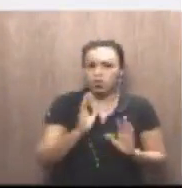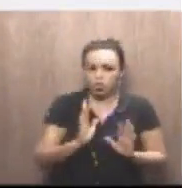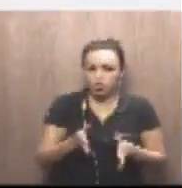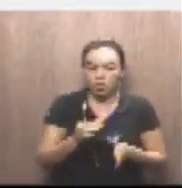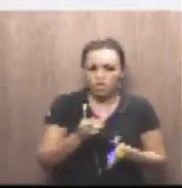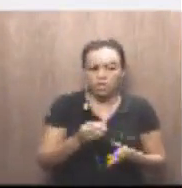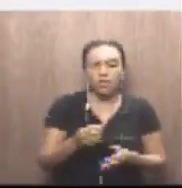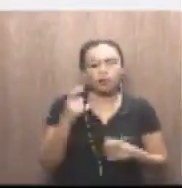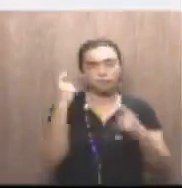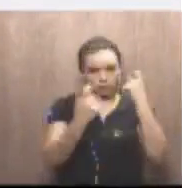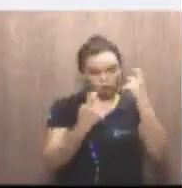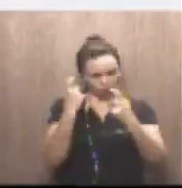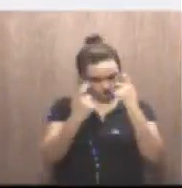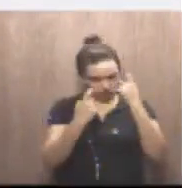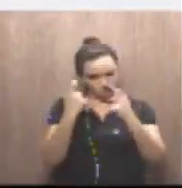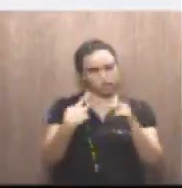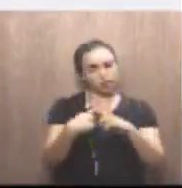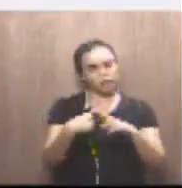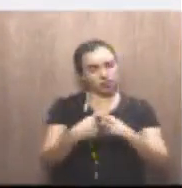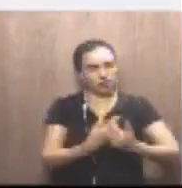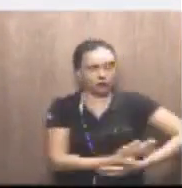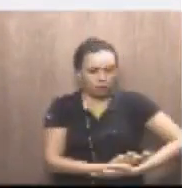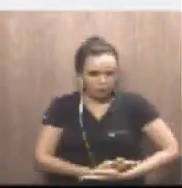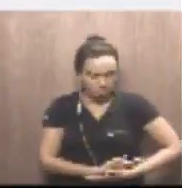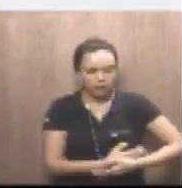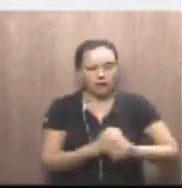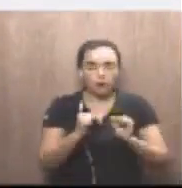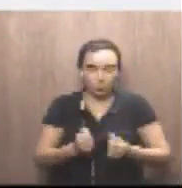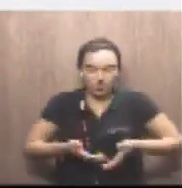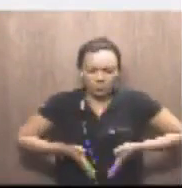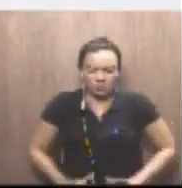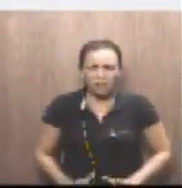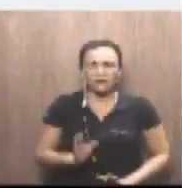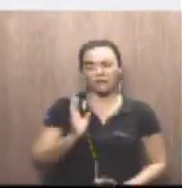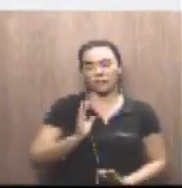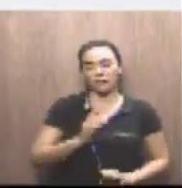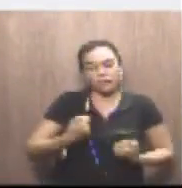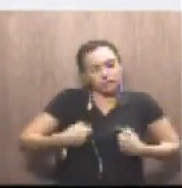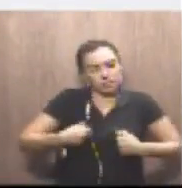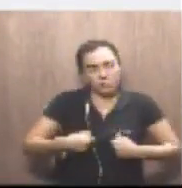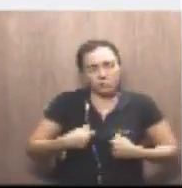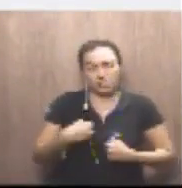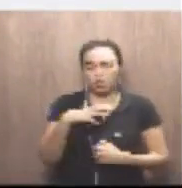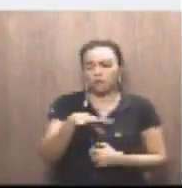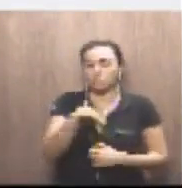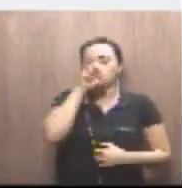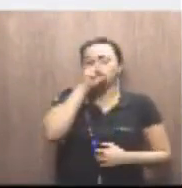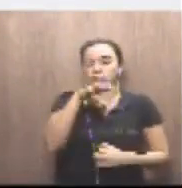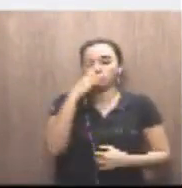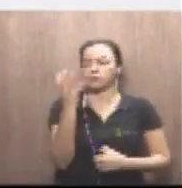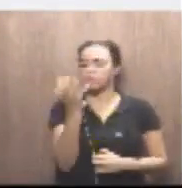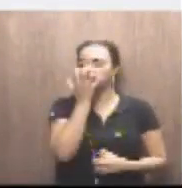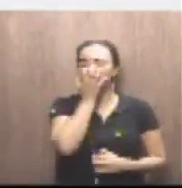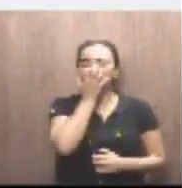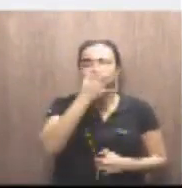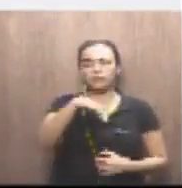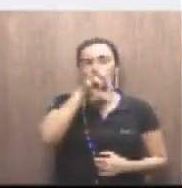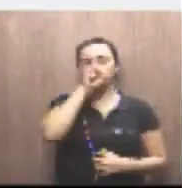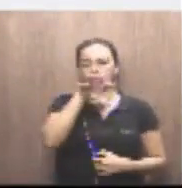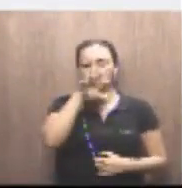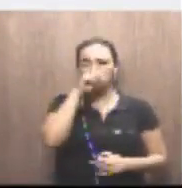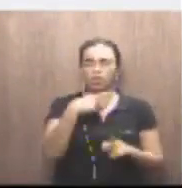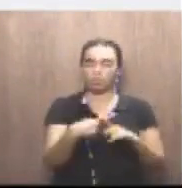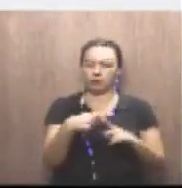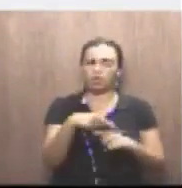isso sim é preocupante, porque esse bebê pode nascer muito mal e precisando ser ventilado, para não dizer que ele